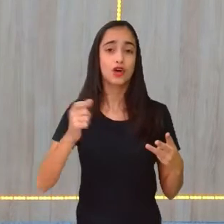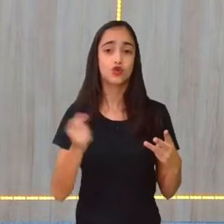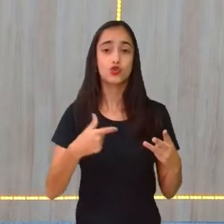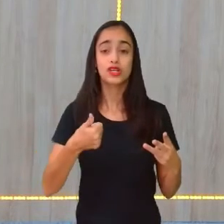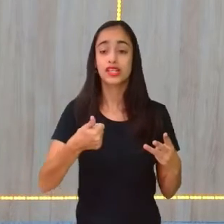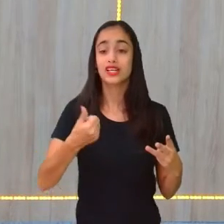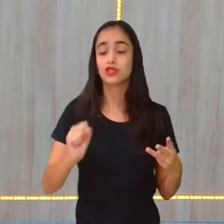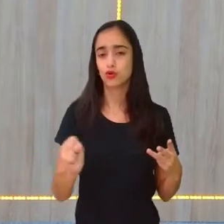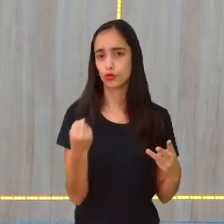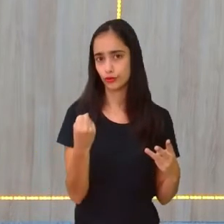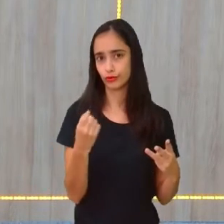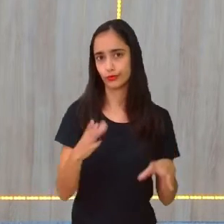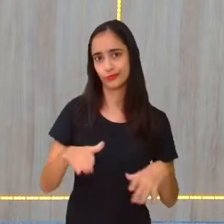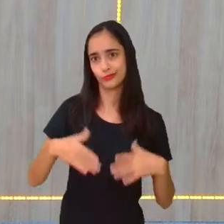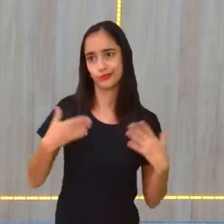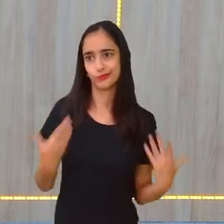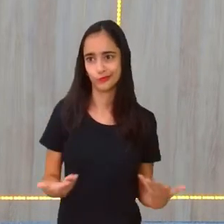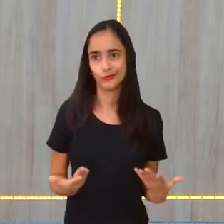Aqui,